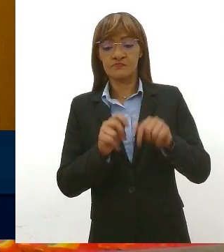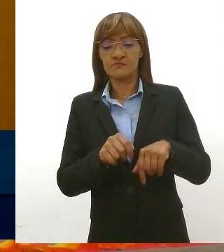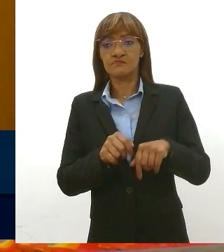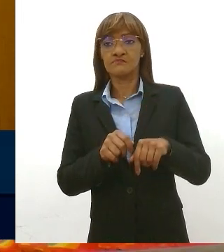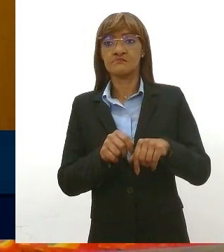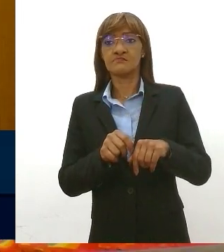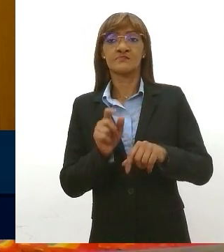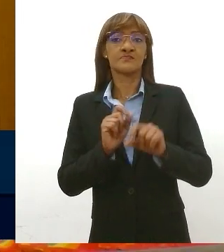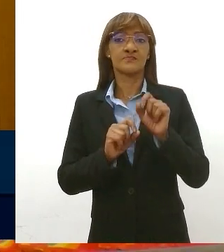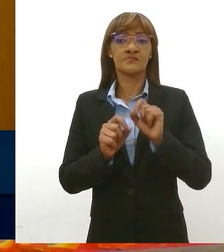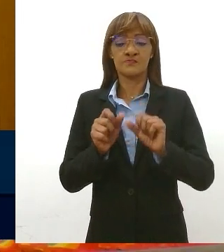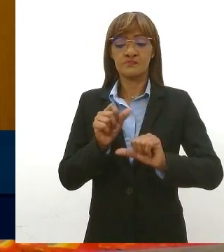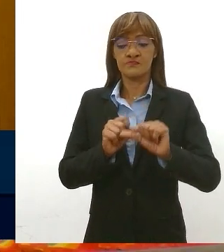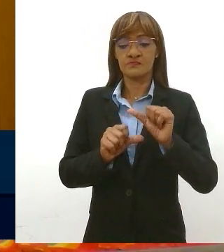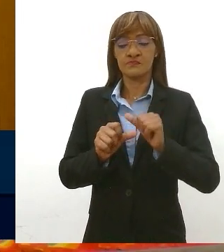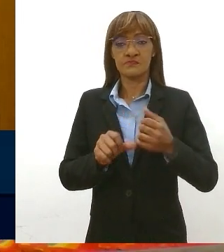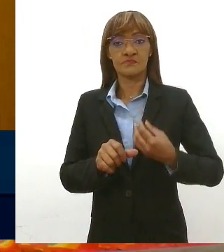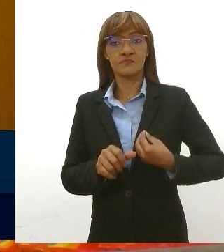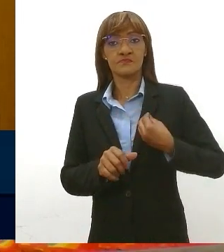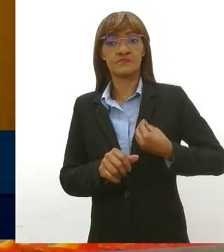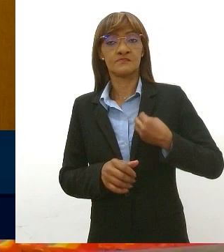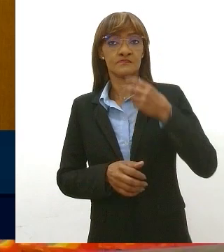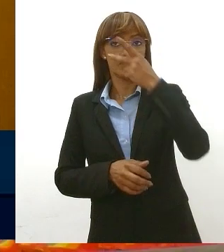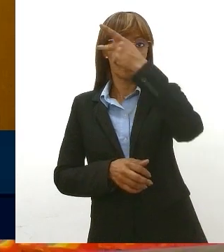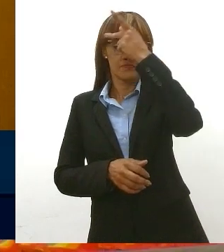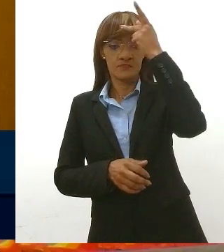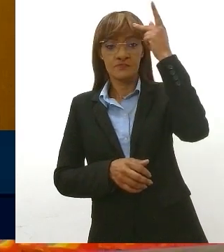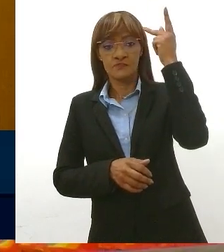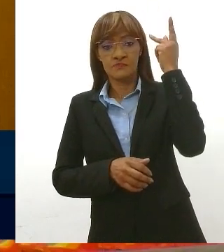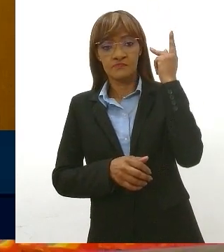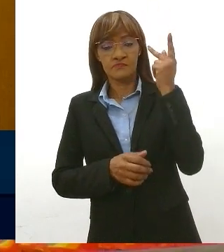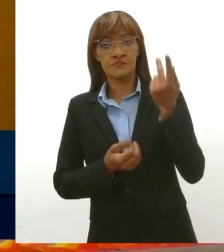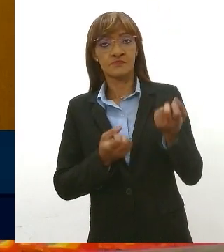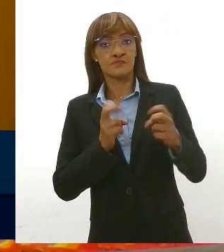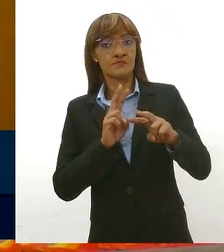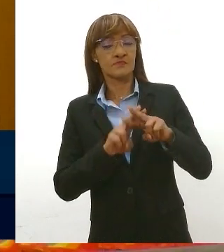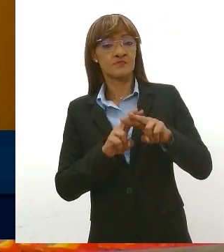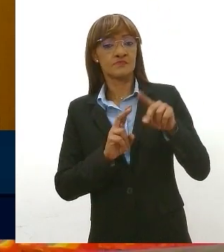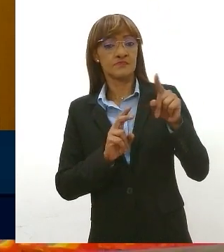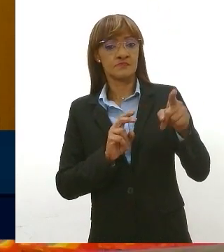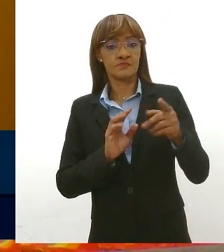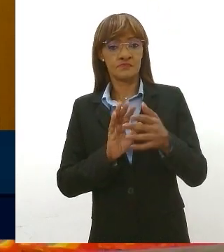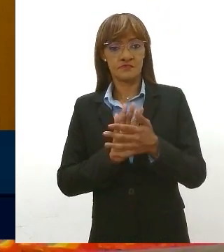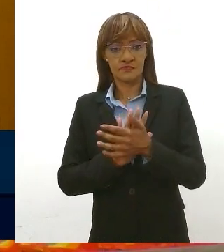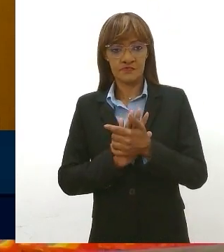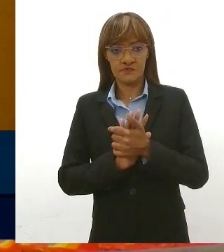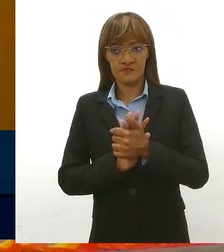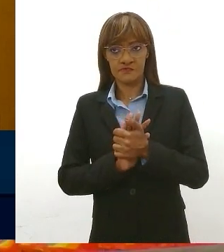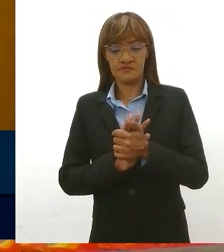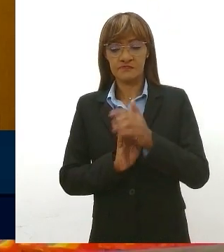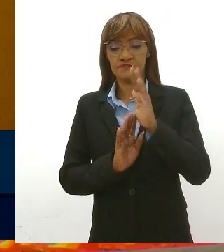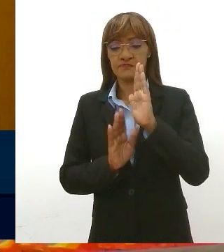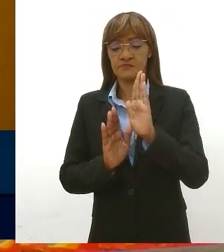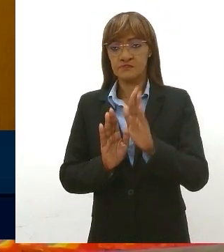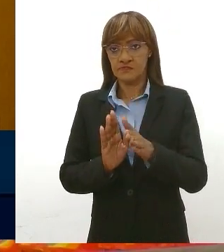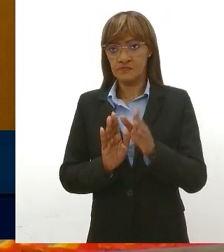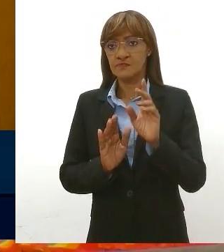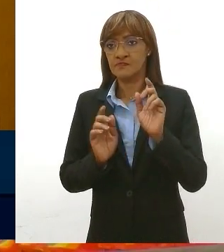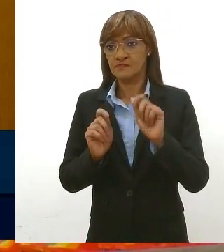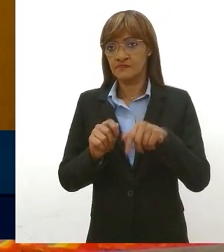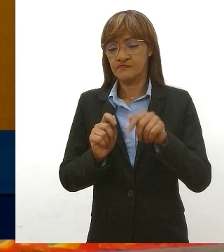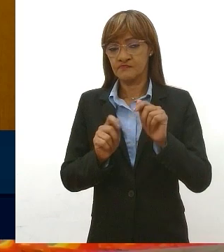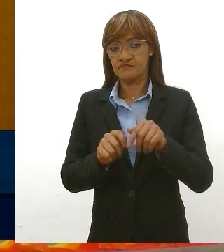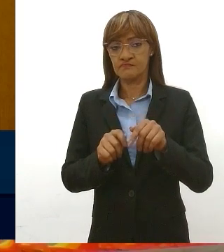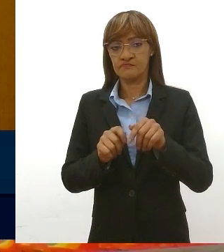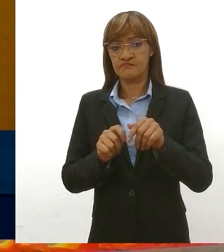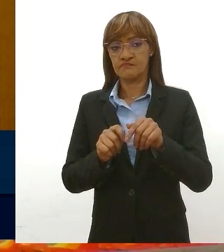pessoas privadas de liberdade, não só oferecendo a possibilidade de acesso a uma